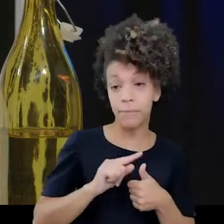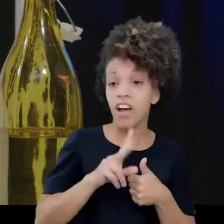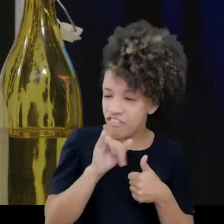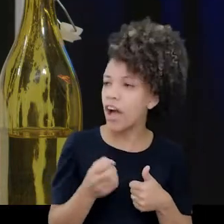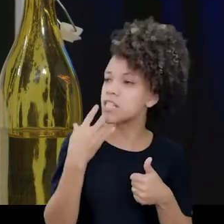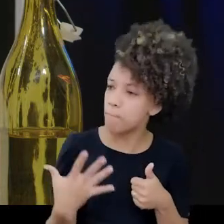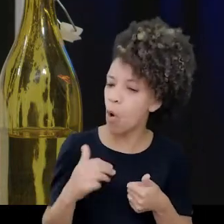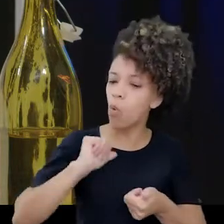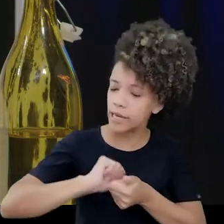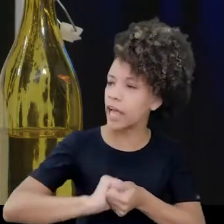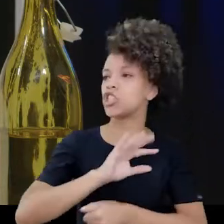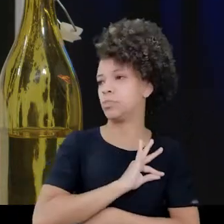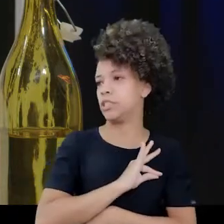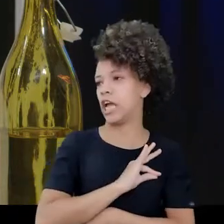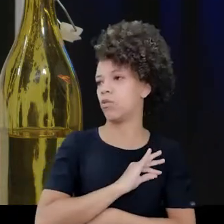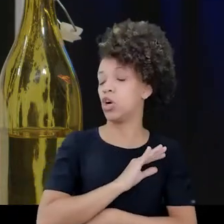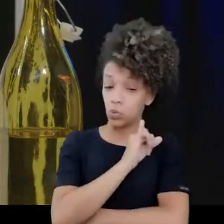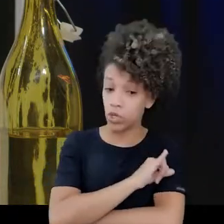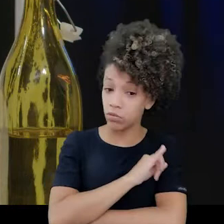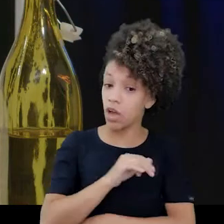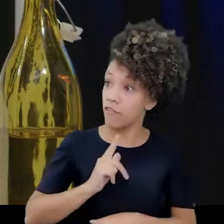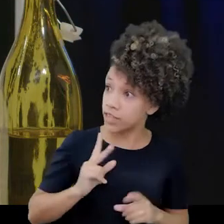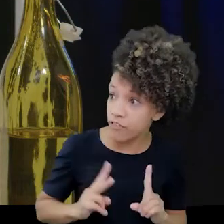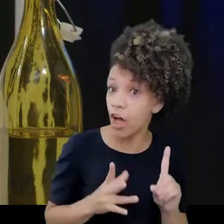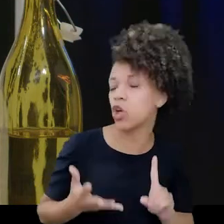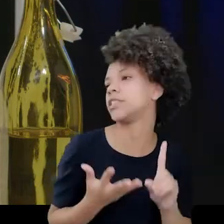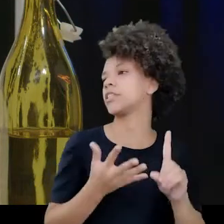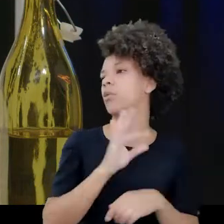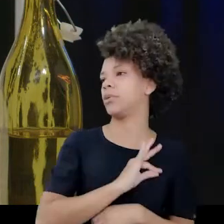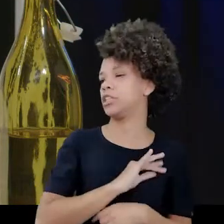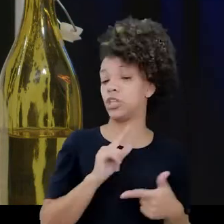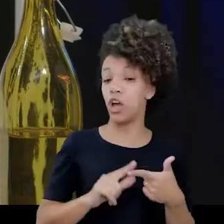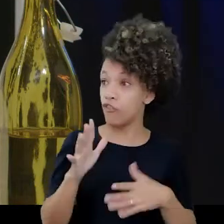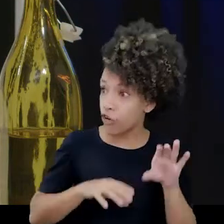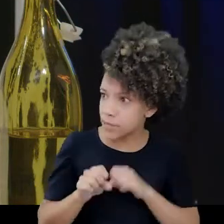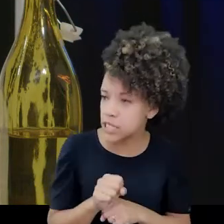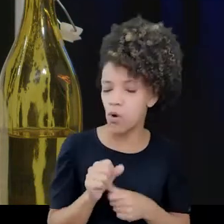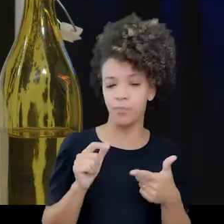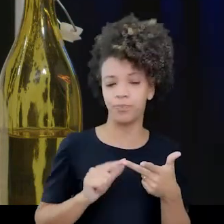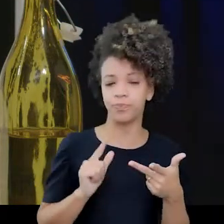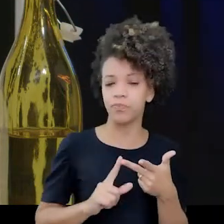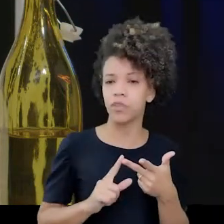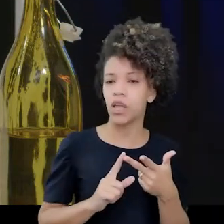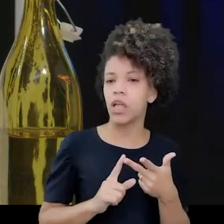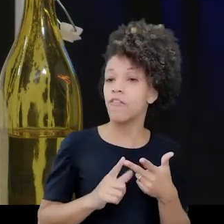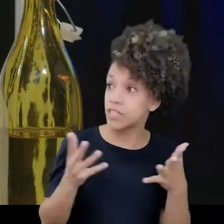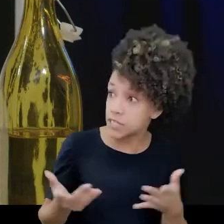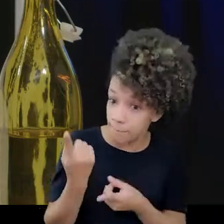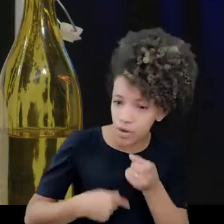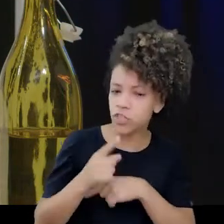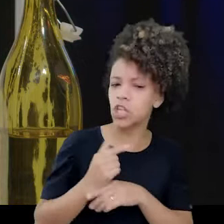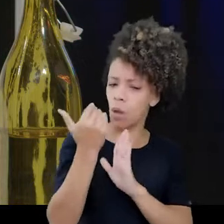um recado vai valer a pena ser um bom policial no Rio de Janeiro ou seja vai ter valorização dessa polícia vai ter formação os praças vão